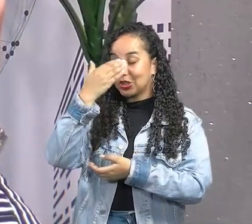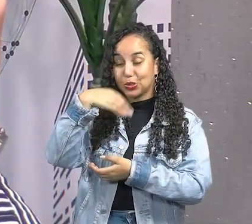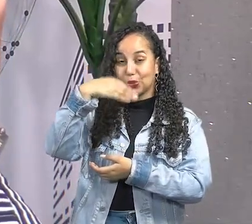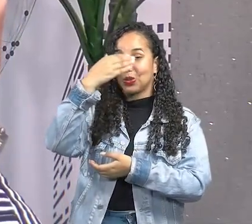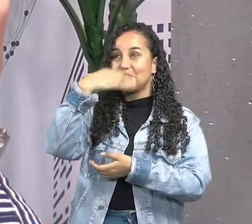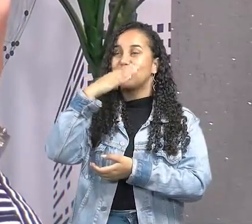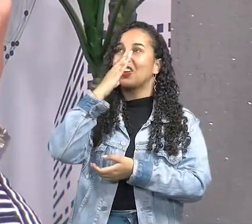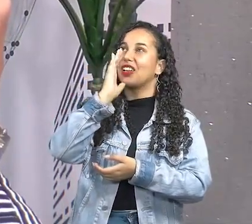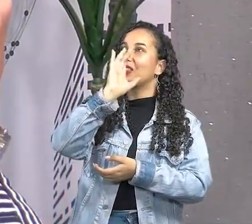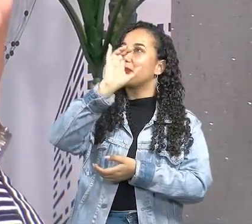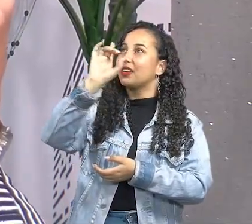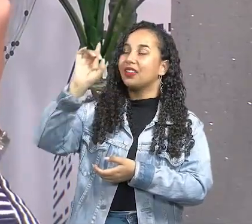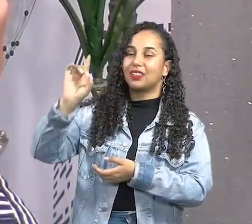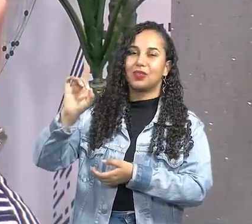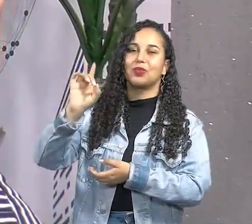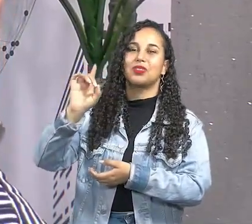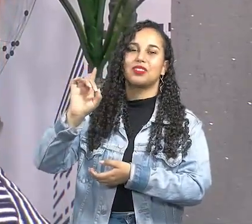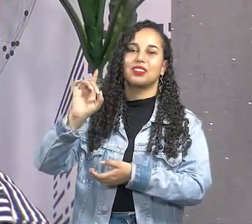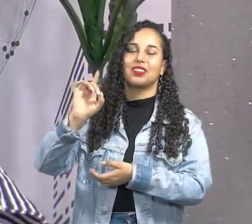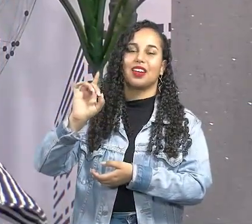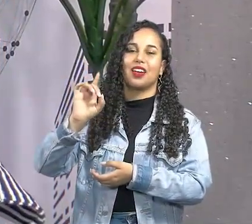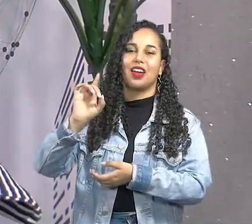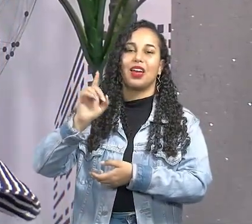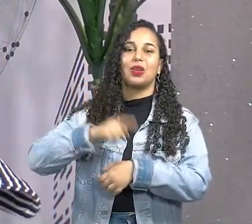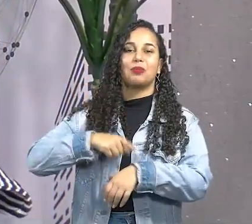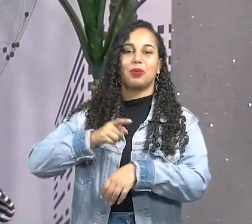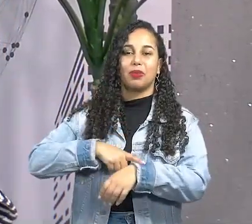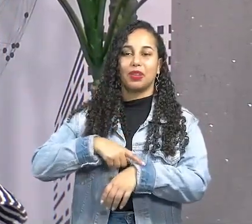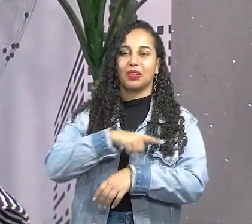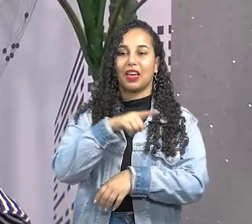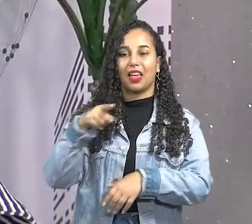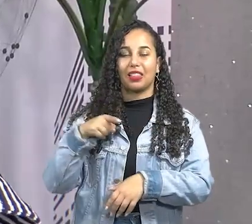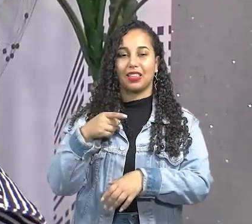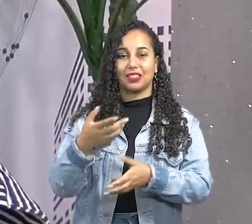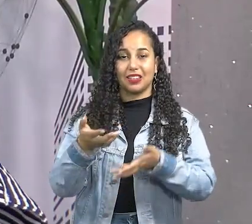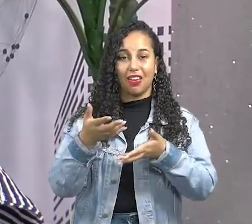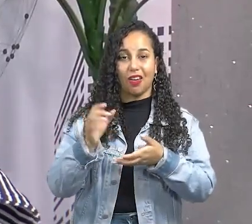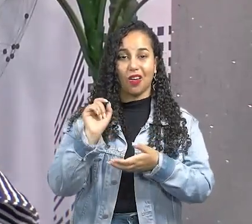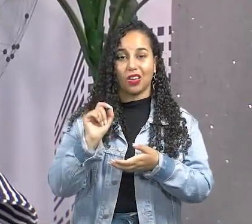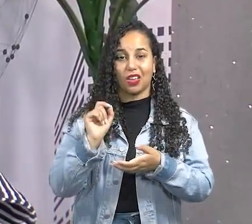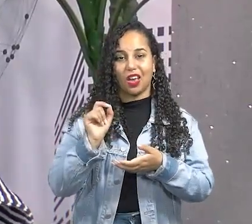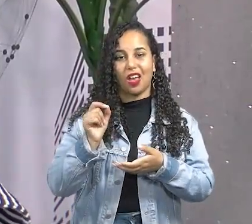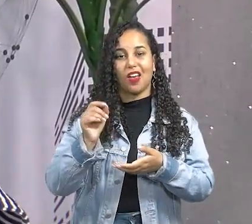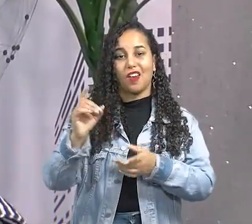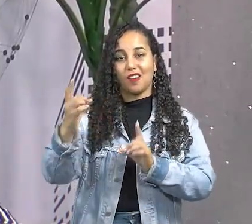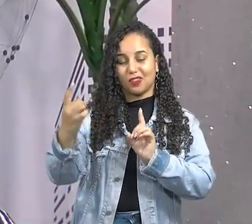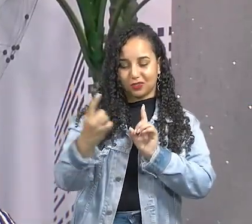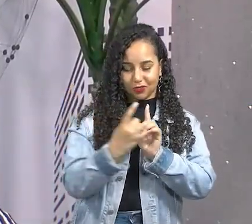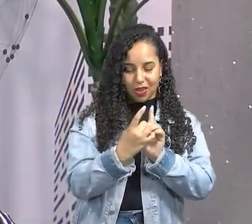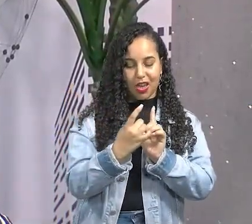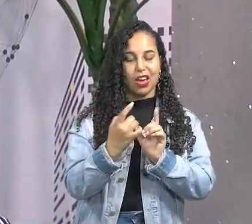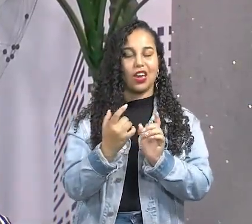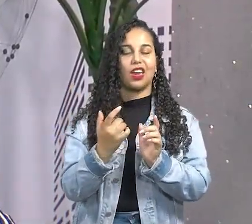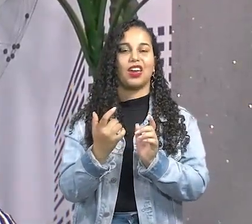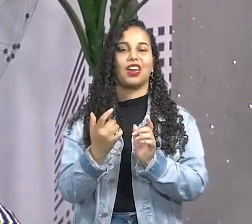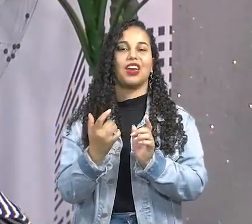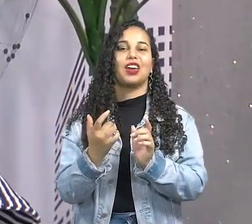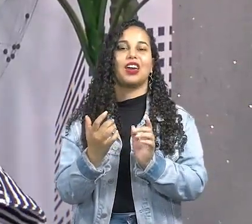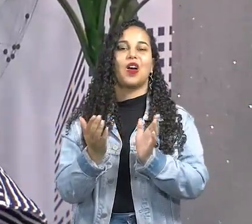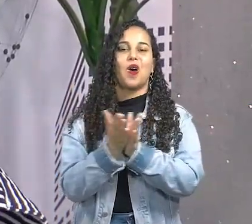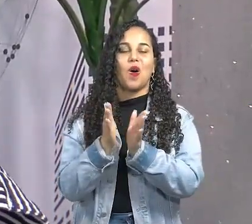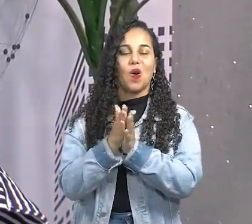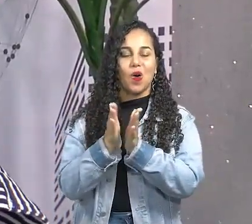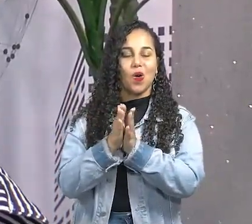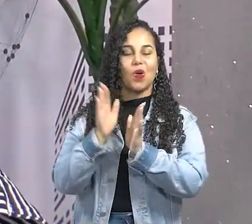prostradas, chorando, clamando a Deus. E aí, quando elas querem, elas vão até o altar e ali eu oro